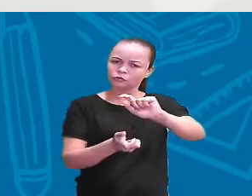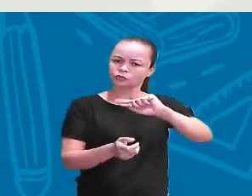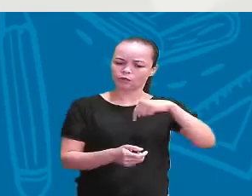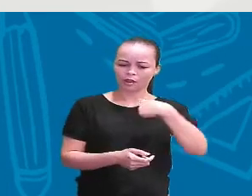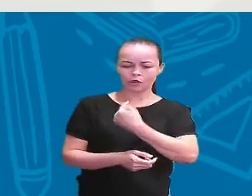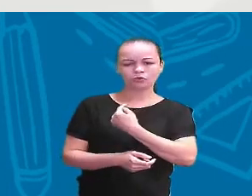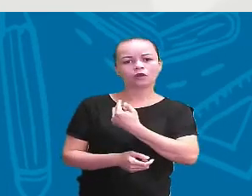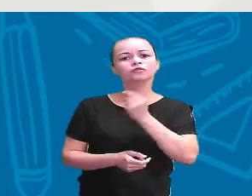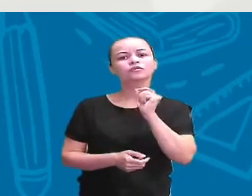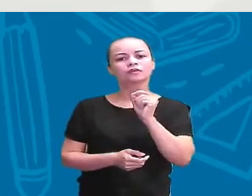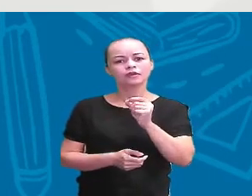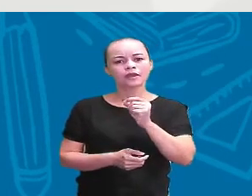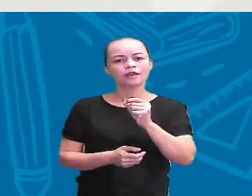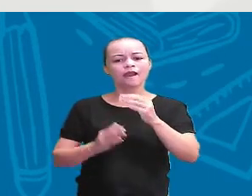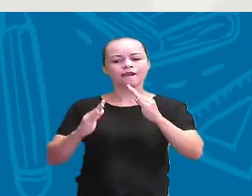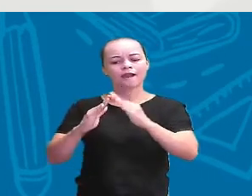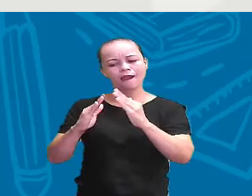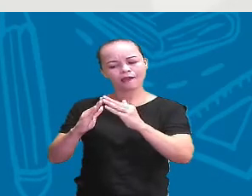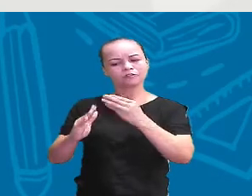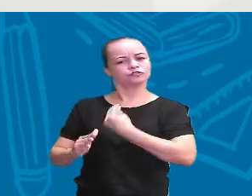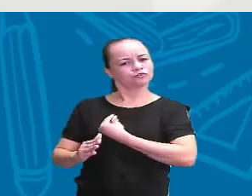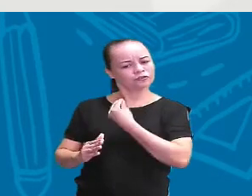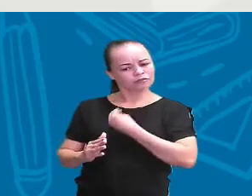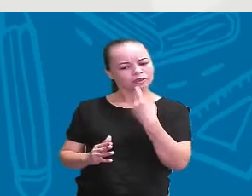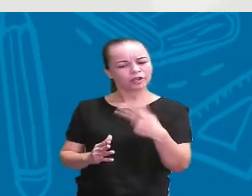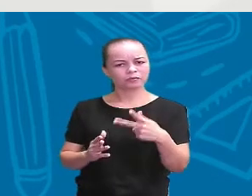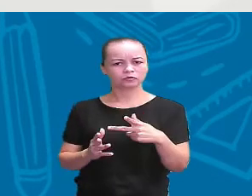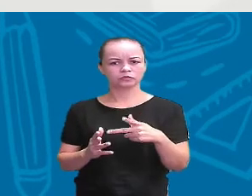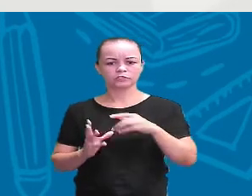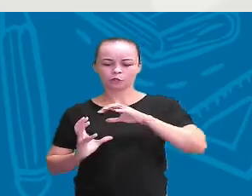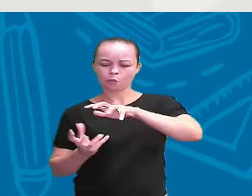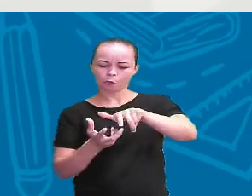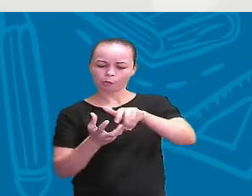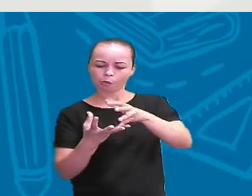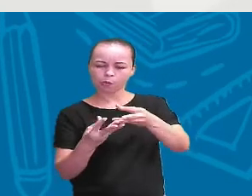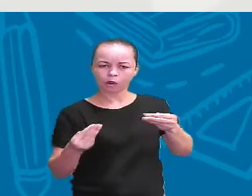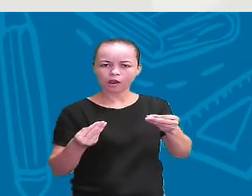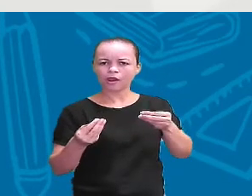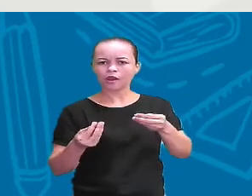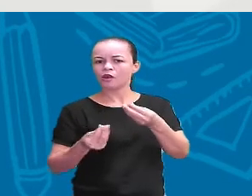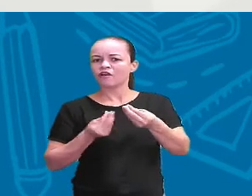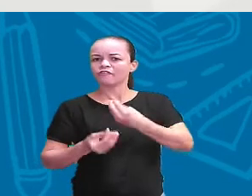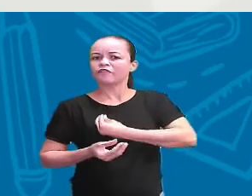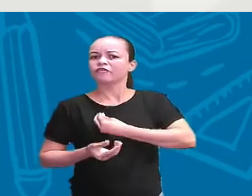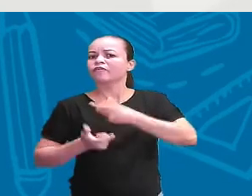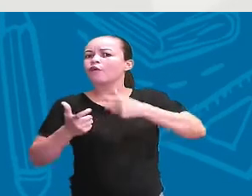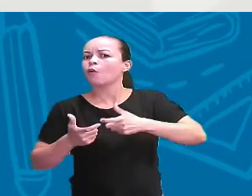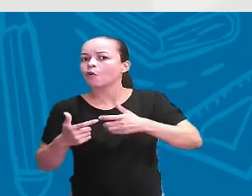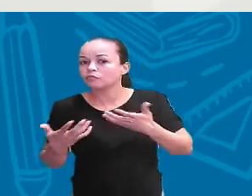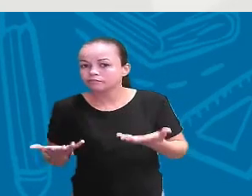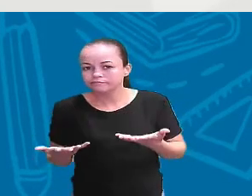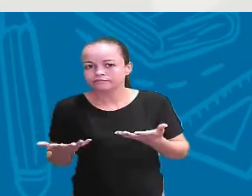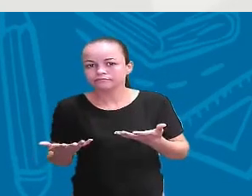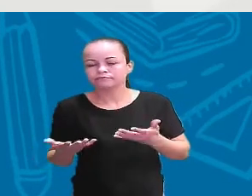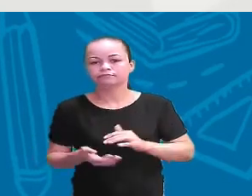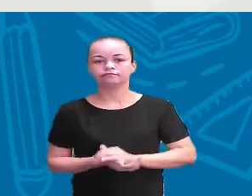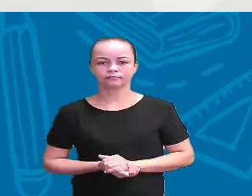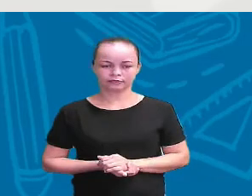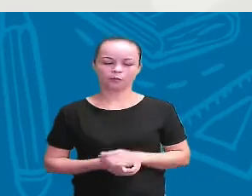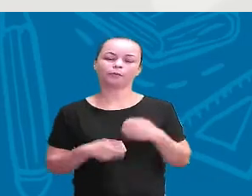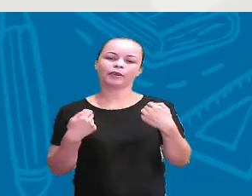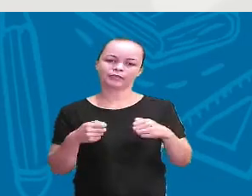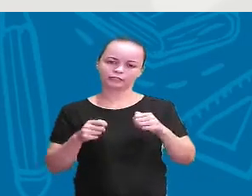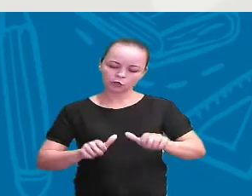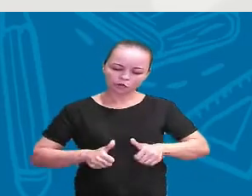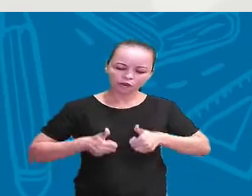gente vive. Se a gente destruir ele, onde é que a gente vai morar? Onde é que a gente vai viver? Então, a gente precisa ter uma qualidade de vida.